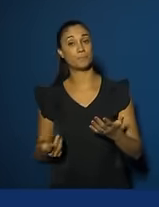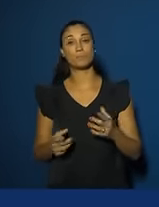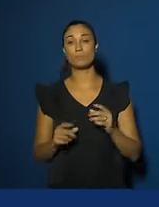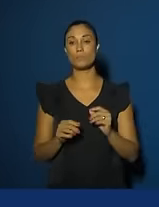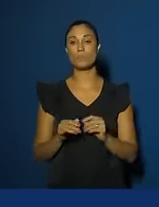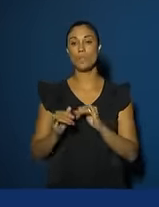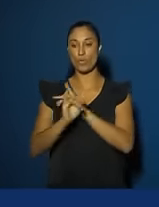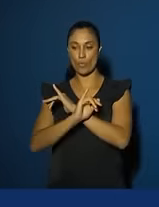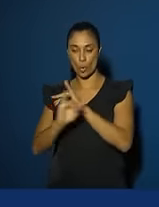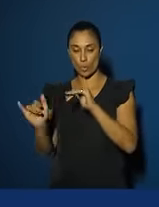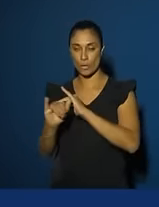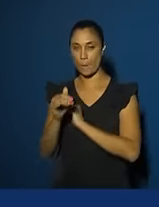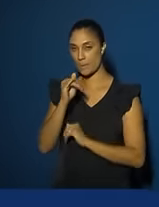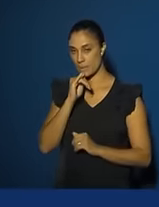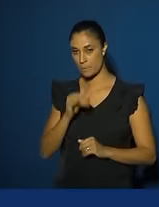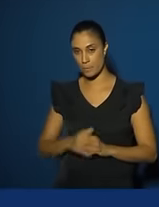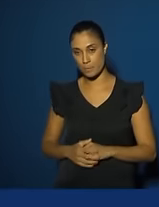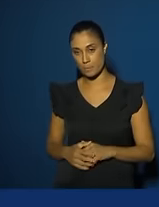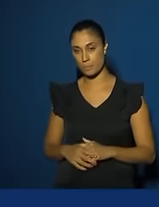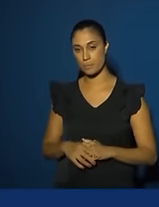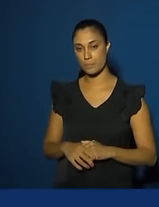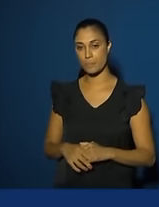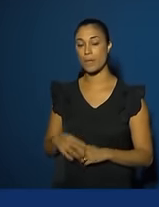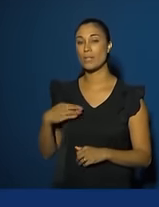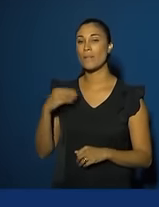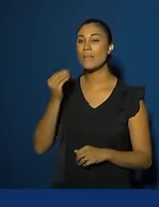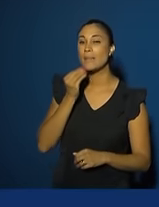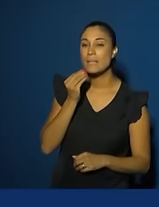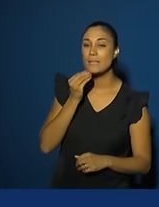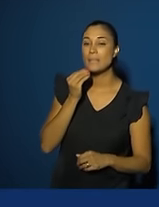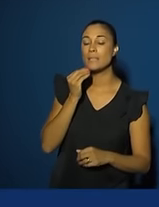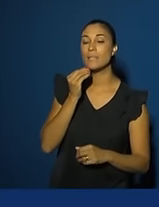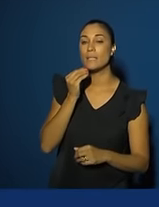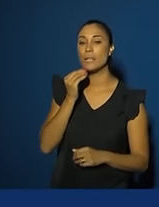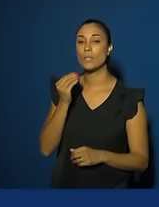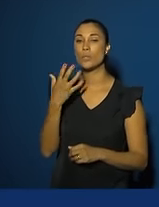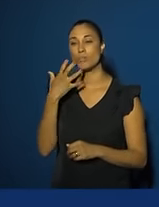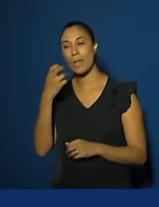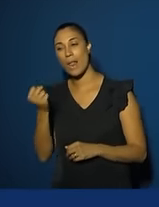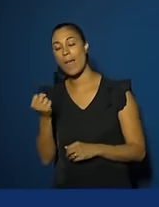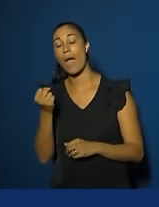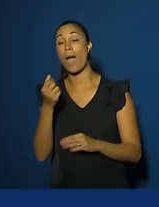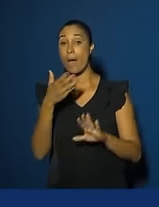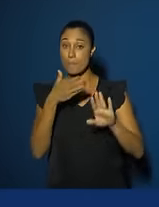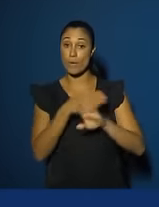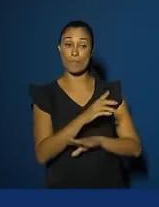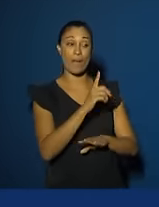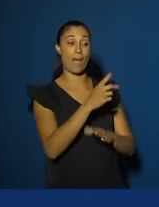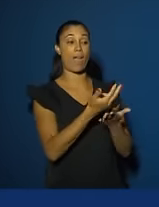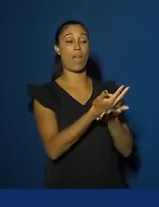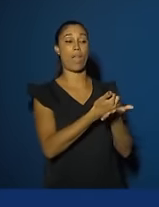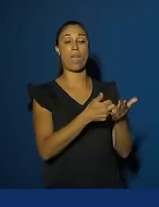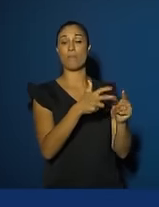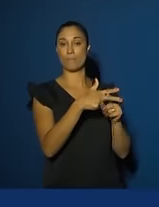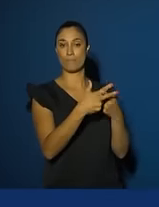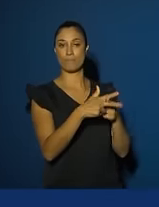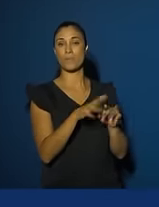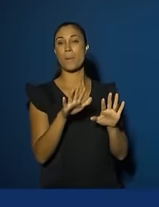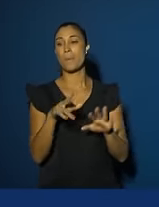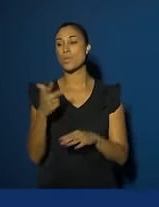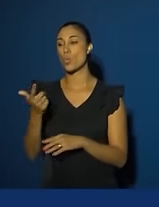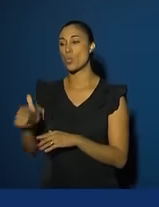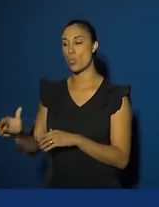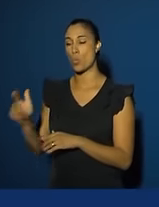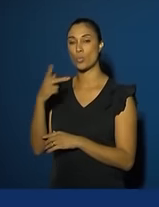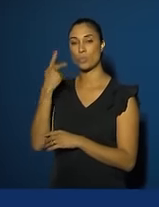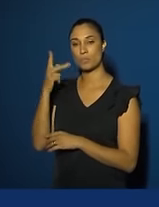contar uma anedota aqui que um Eu estava tentando convencer o PL a votar a favor da reforma tributária aí um parlamentar